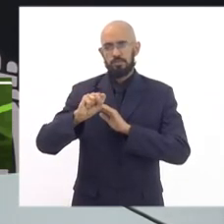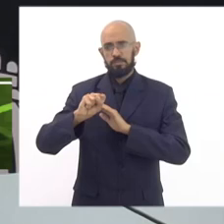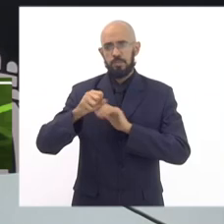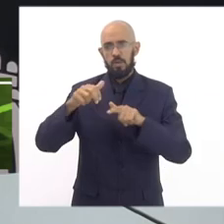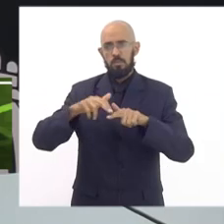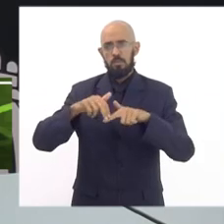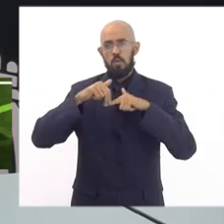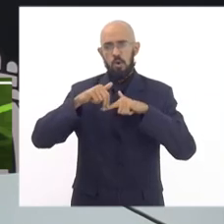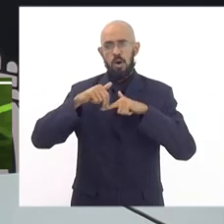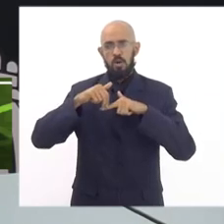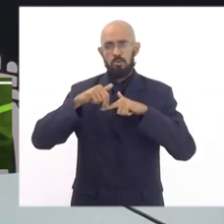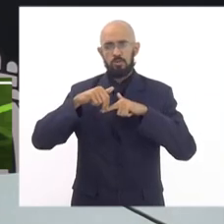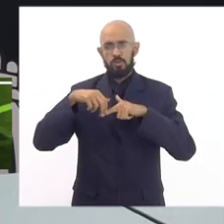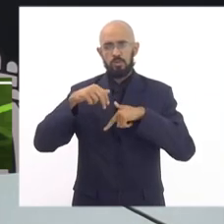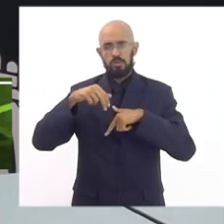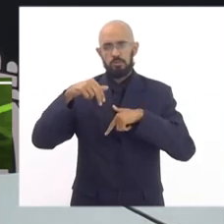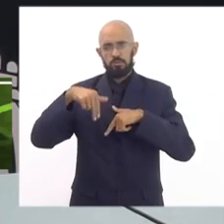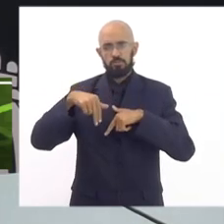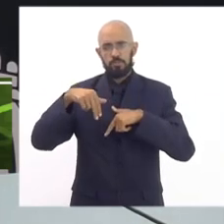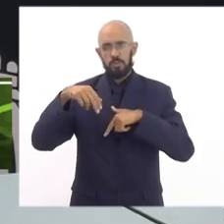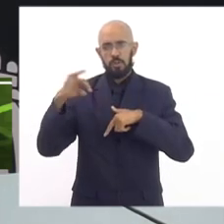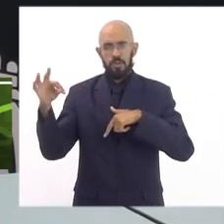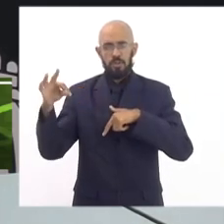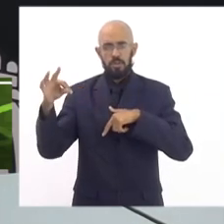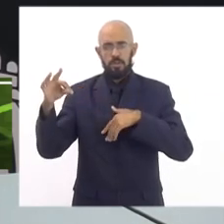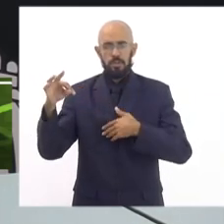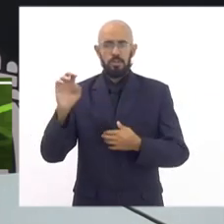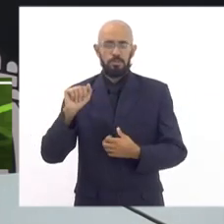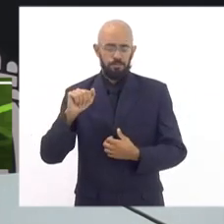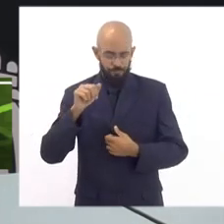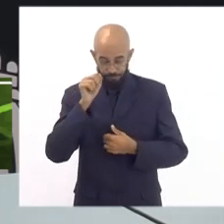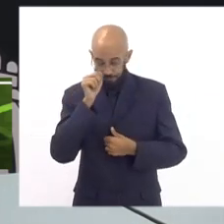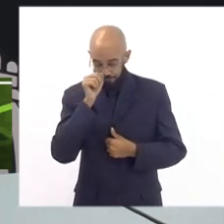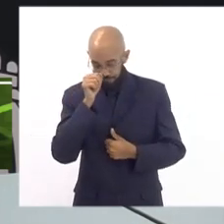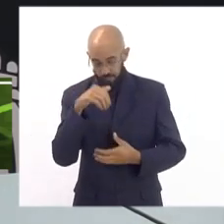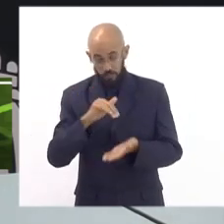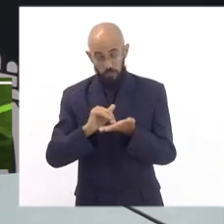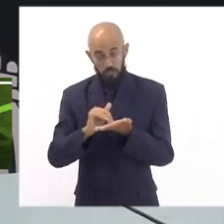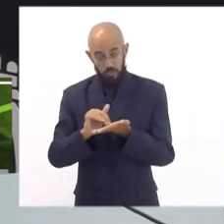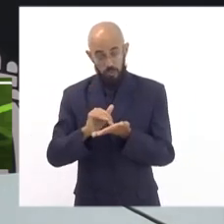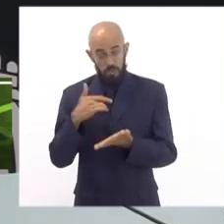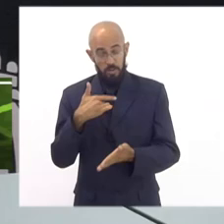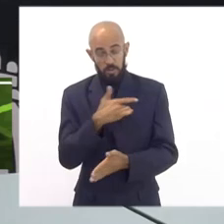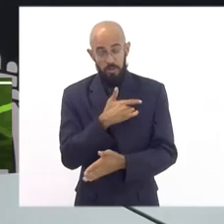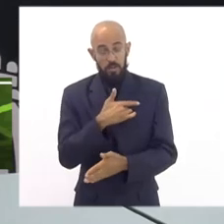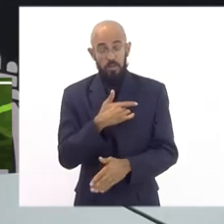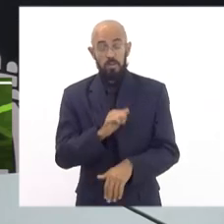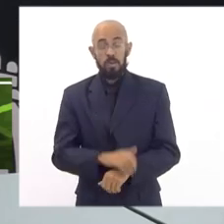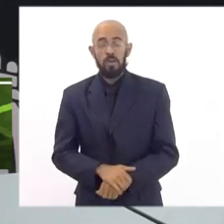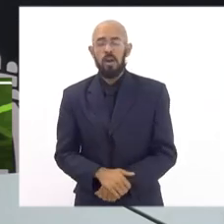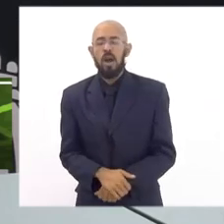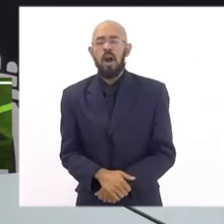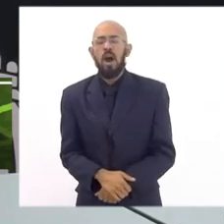ter surgido uma nota técnica da Secretaria de Saúde.